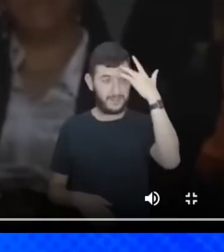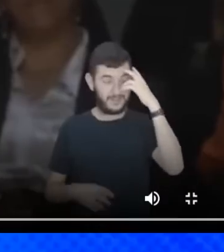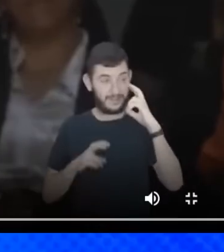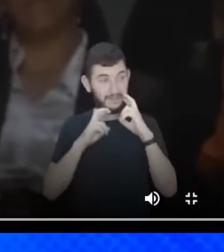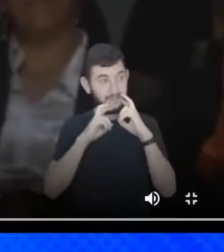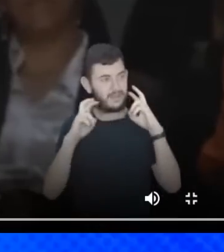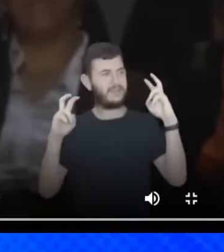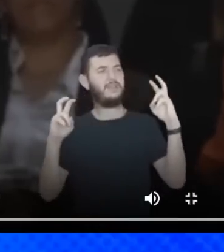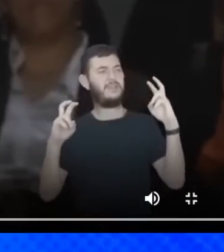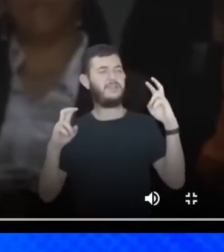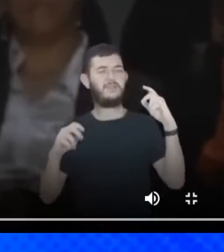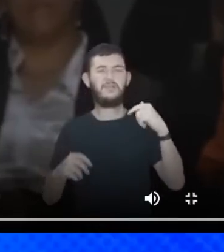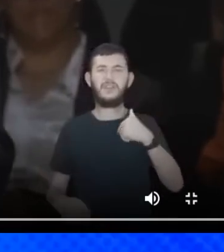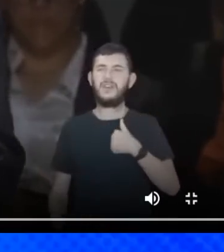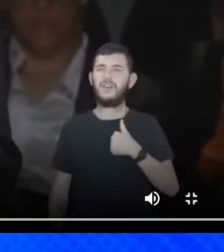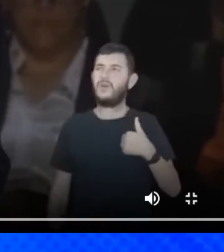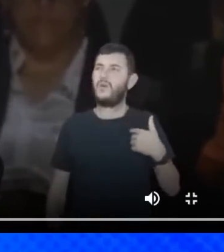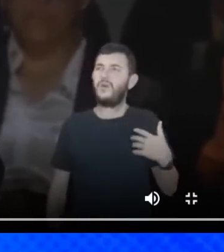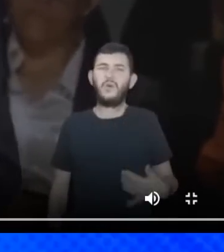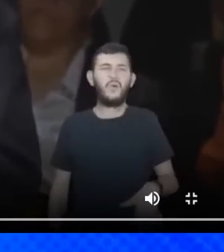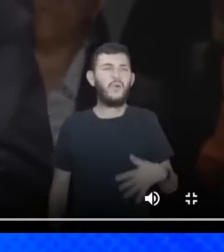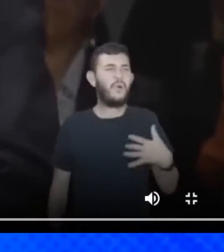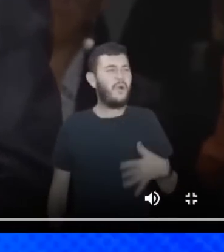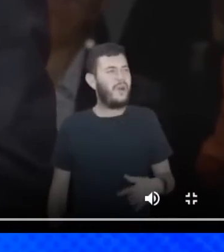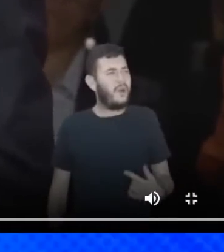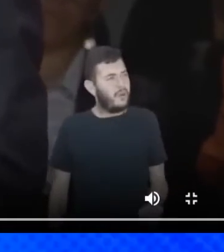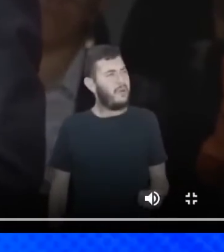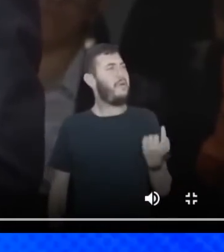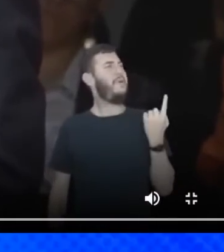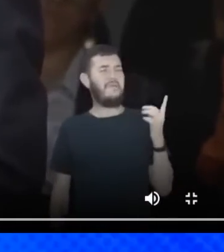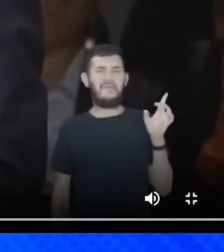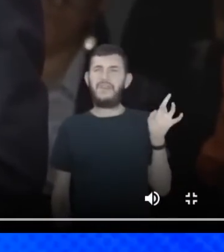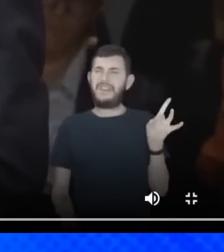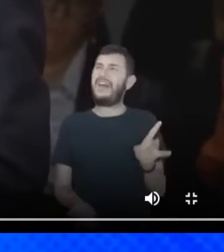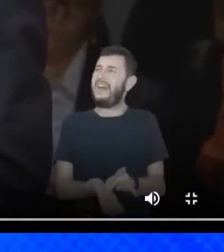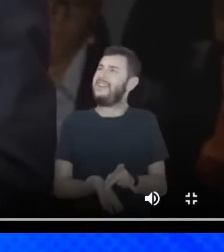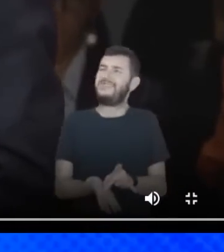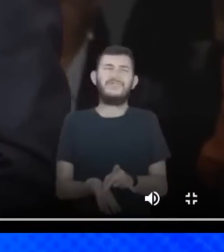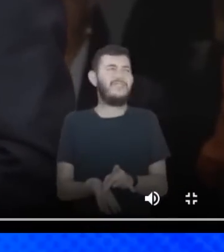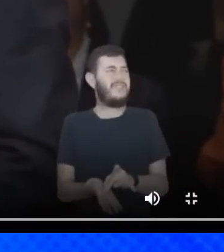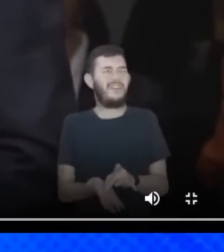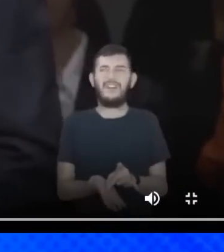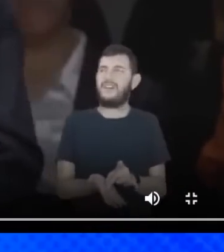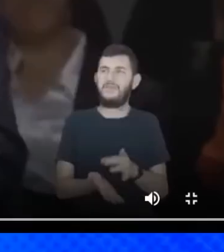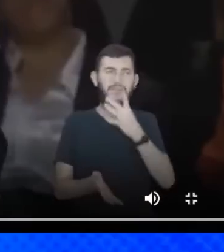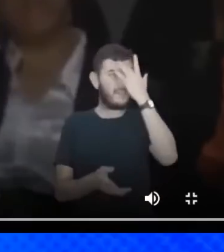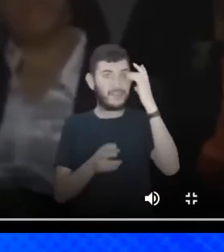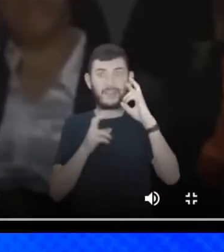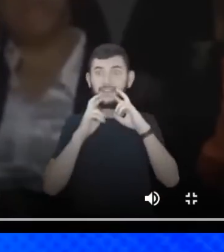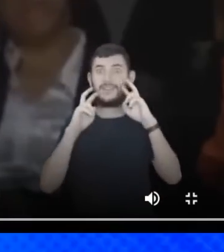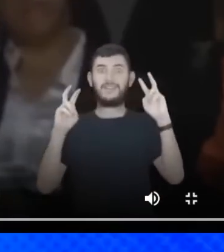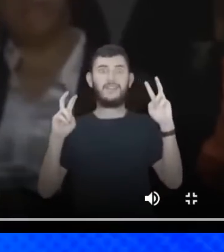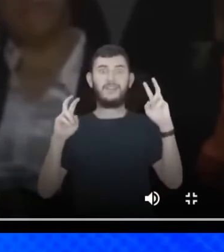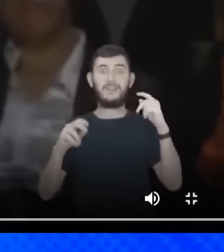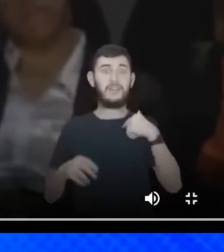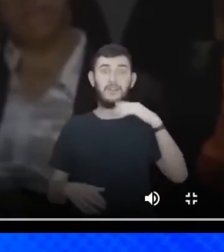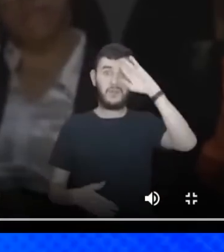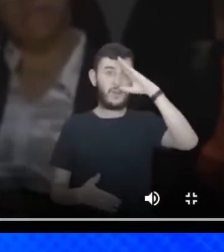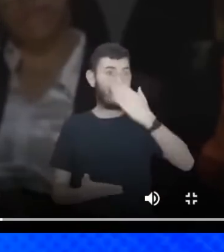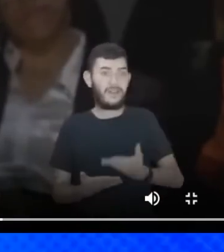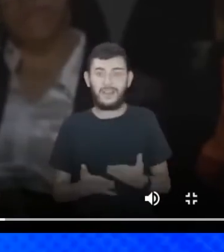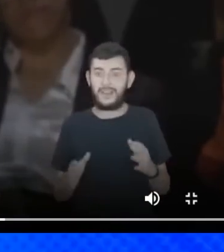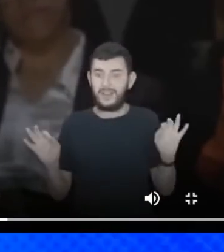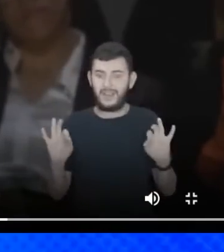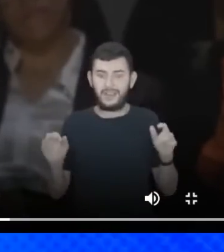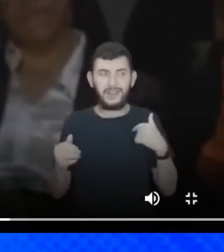verdade. Eu não acreditava que aquilo pudesse estar acontecendo. E começou a vir gente de todo o Brasil,